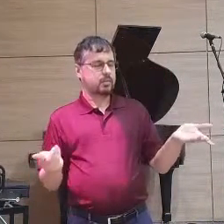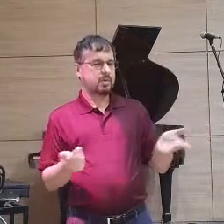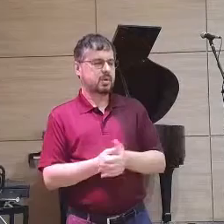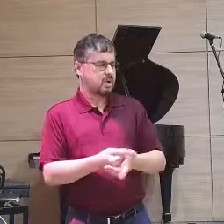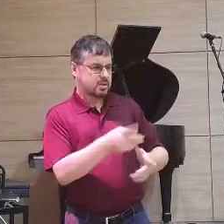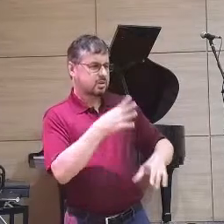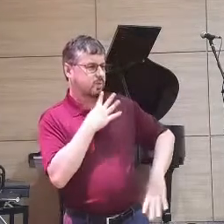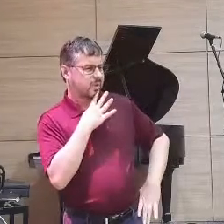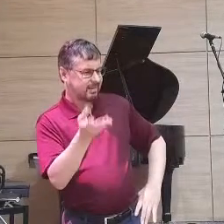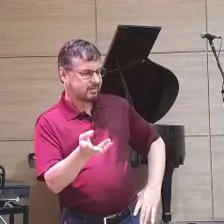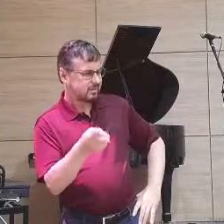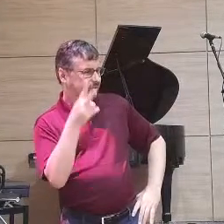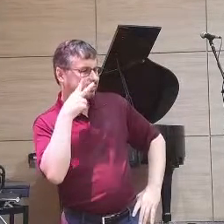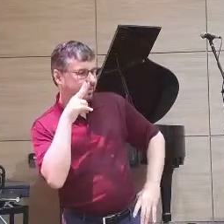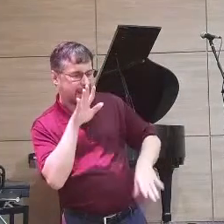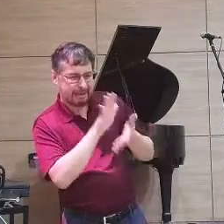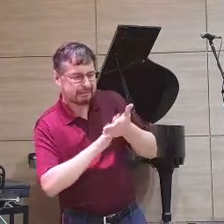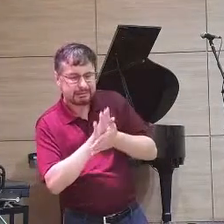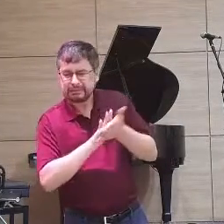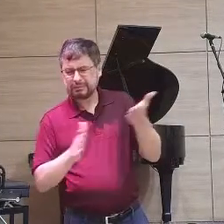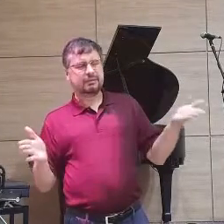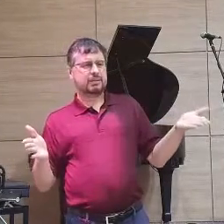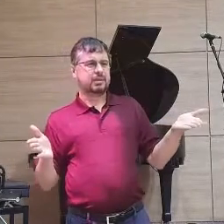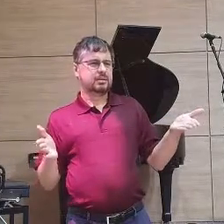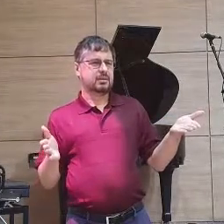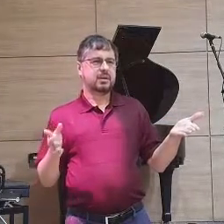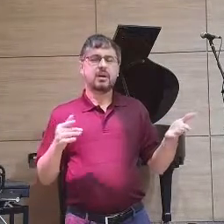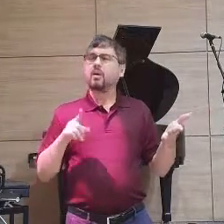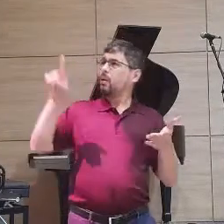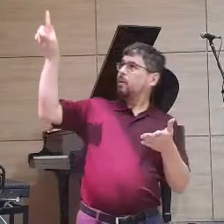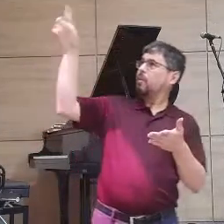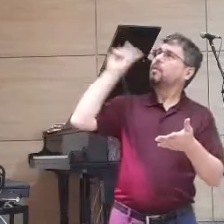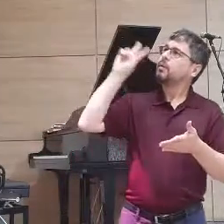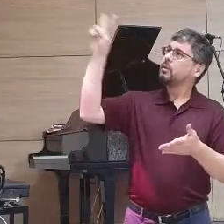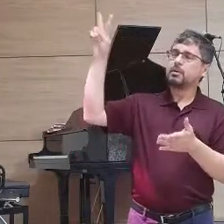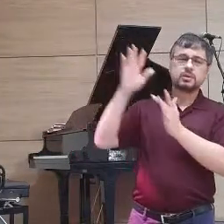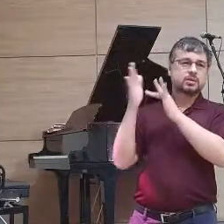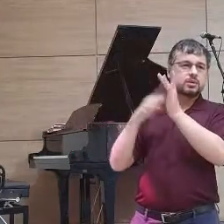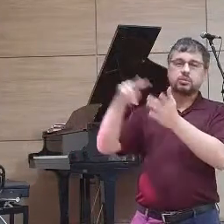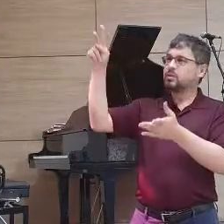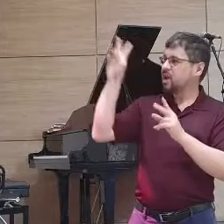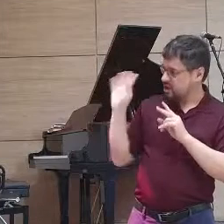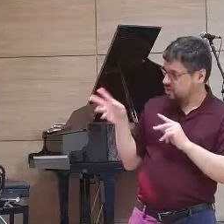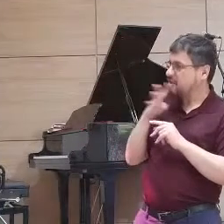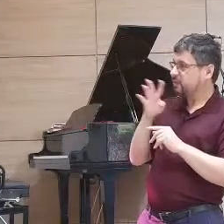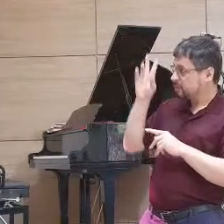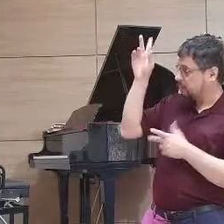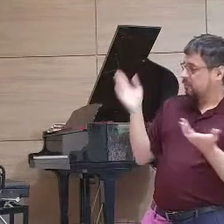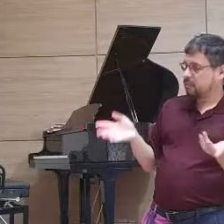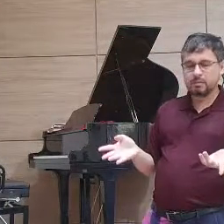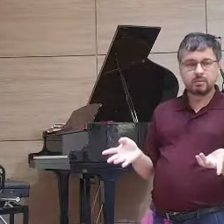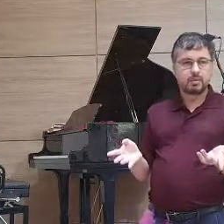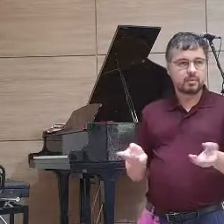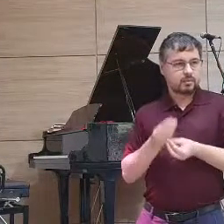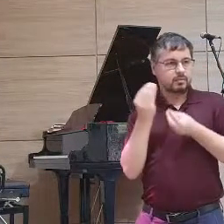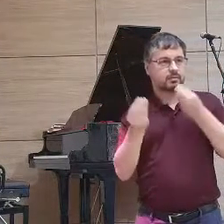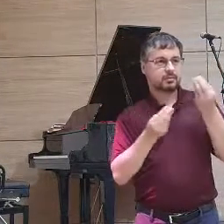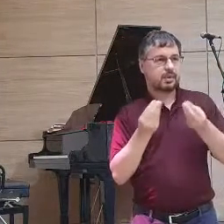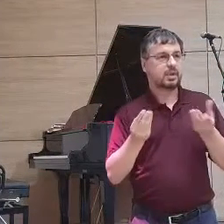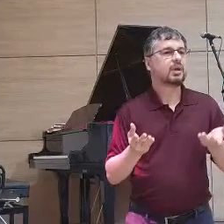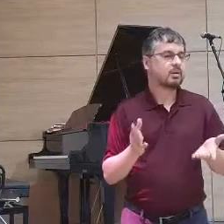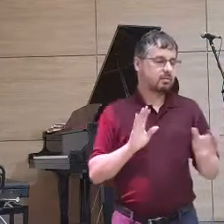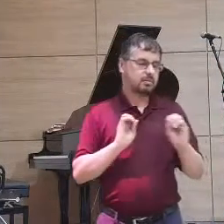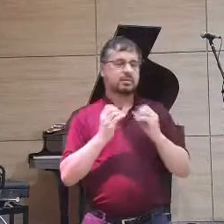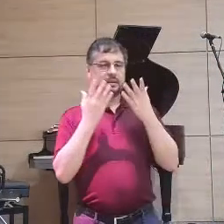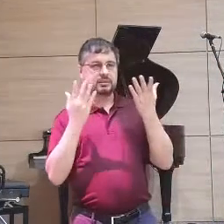dos outros dos últimos acontecimento você não tá vendo aí ele tá sumido você ia ver uma coisa dessa acontecer é mais ou menos isso